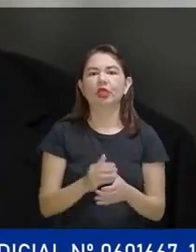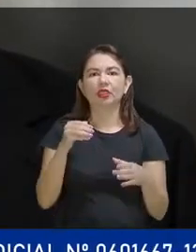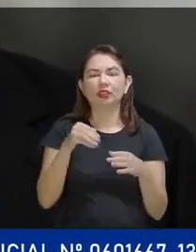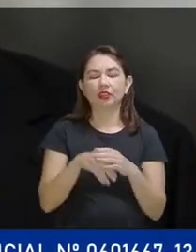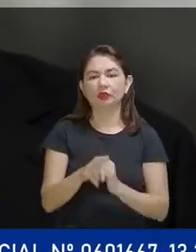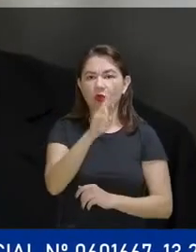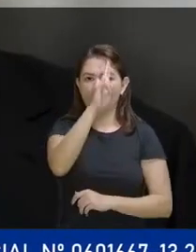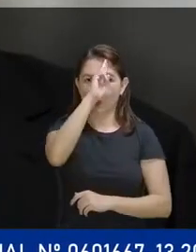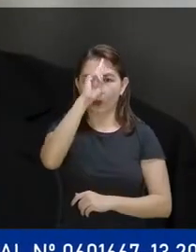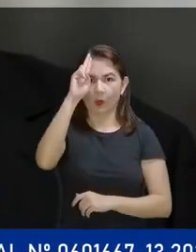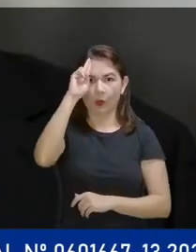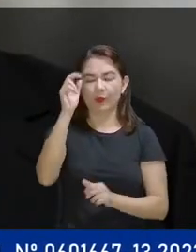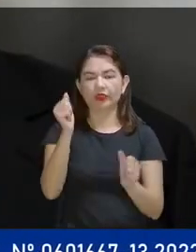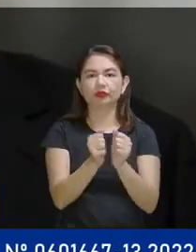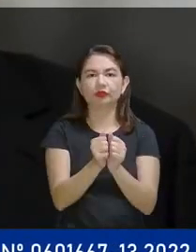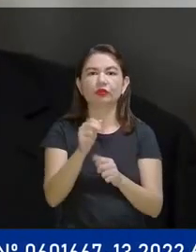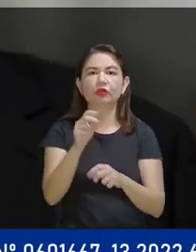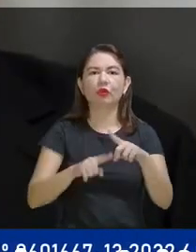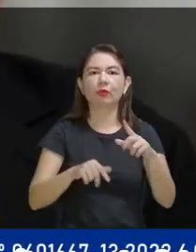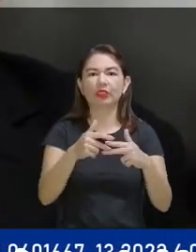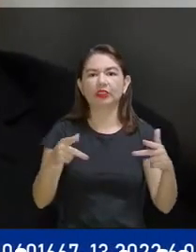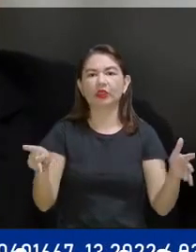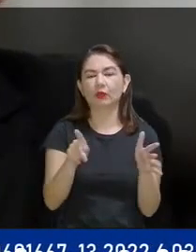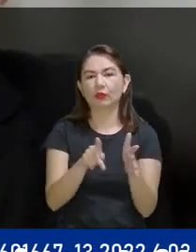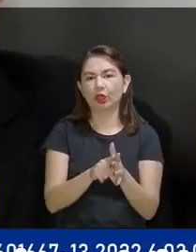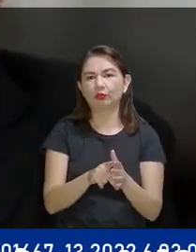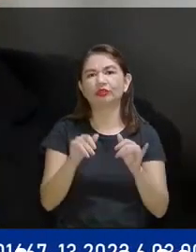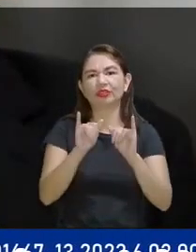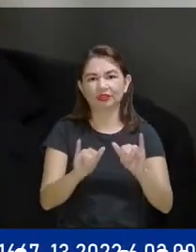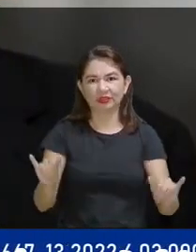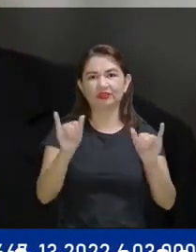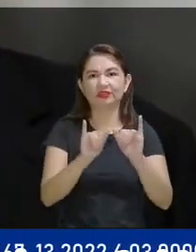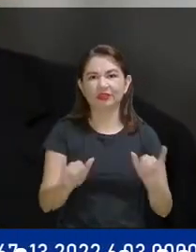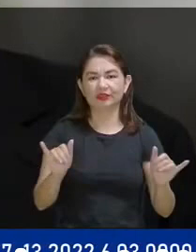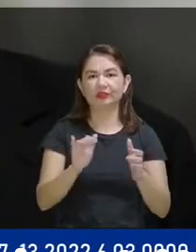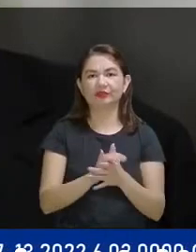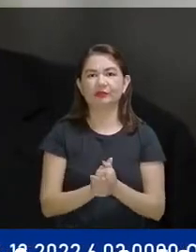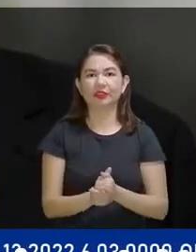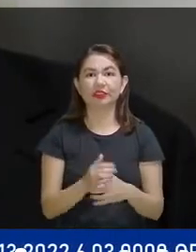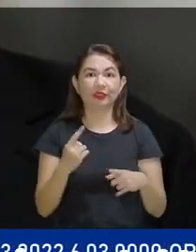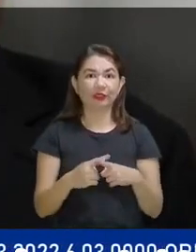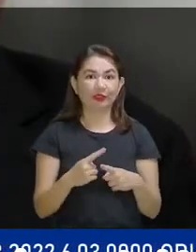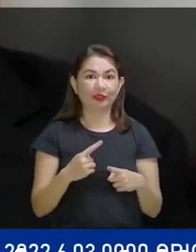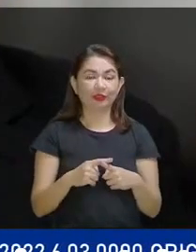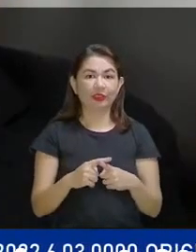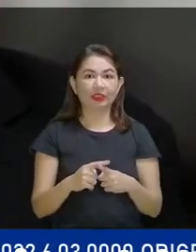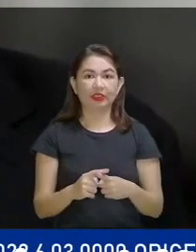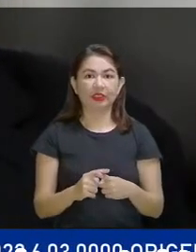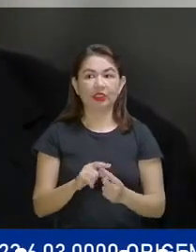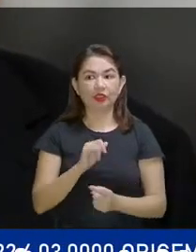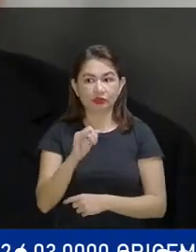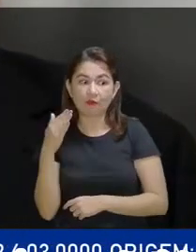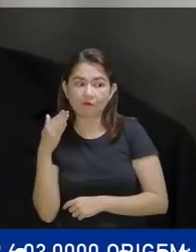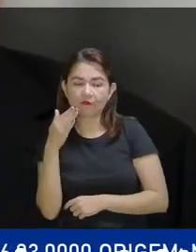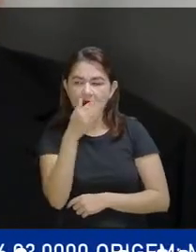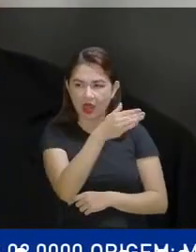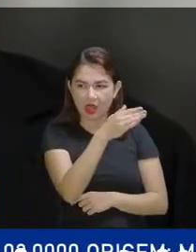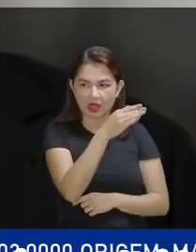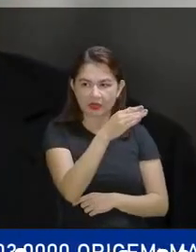lá centenas de santinhos. E mando, sabendo que vai ter uma barreira da polícia, eu mando, tá, o